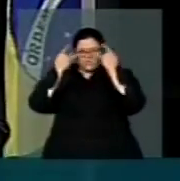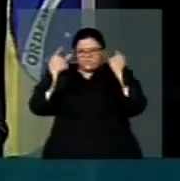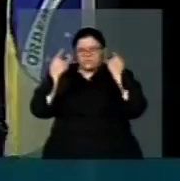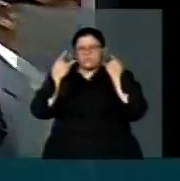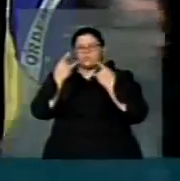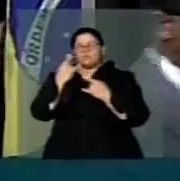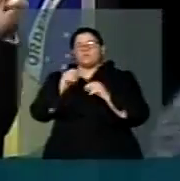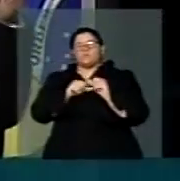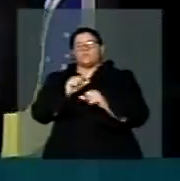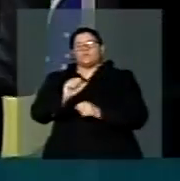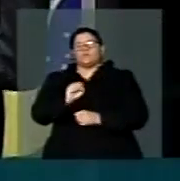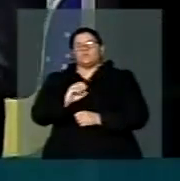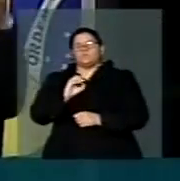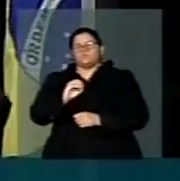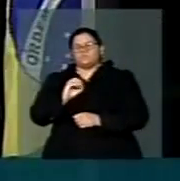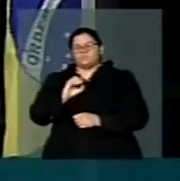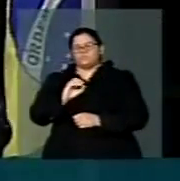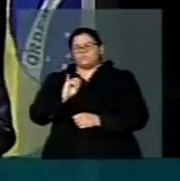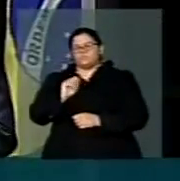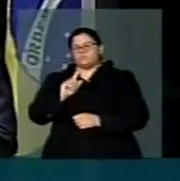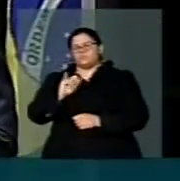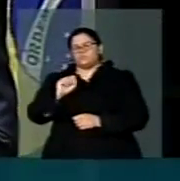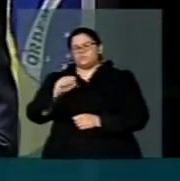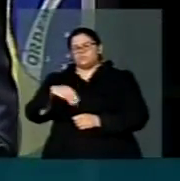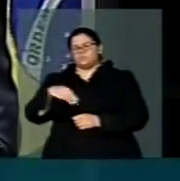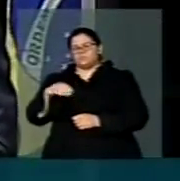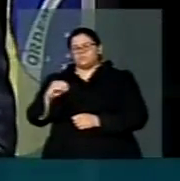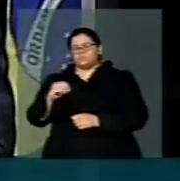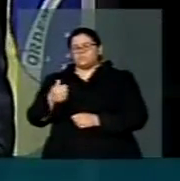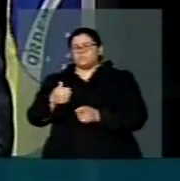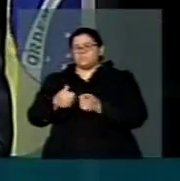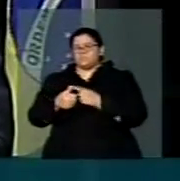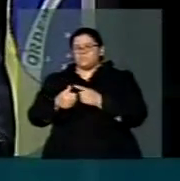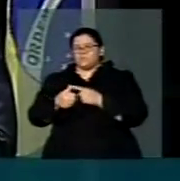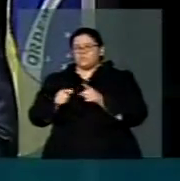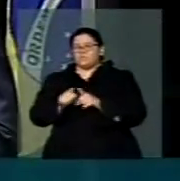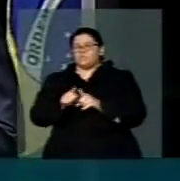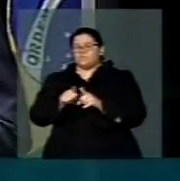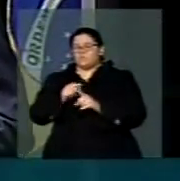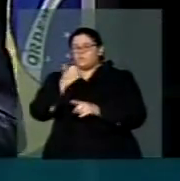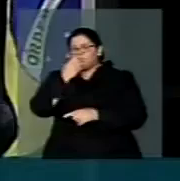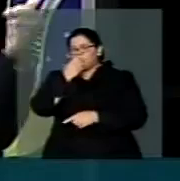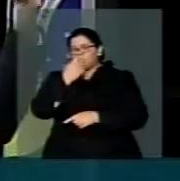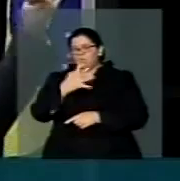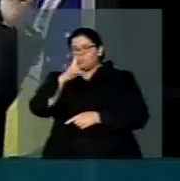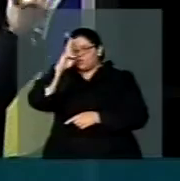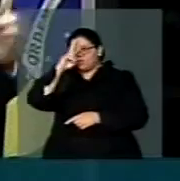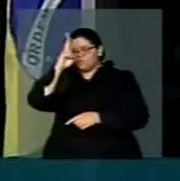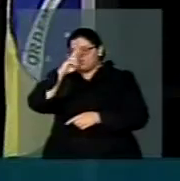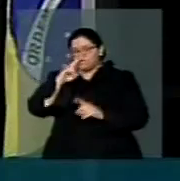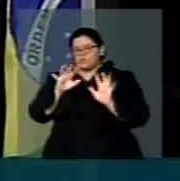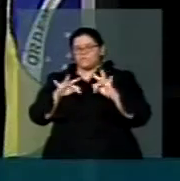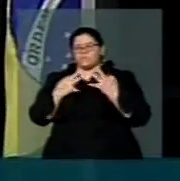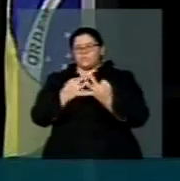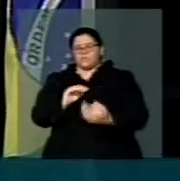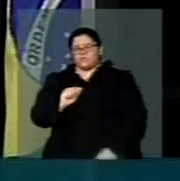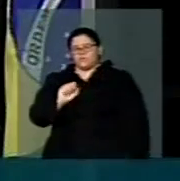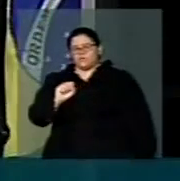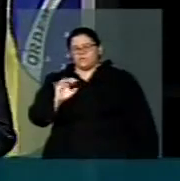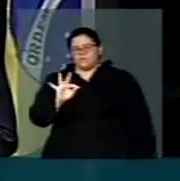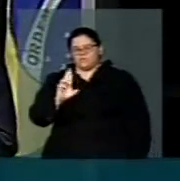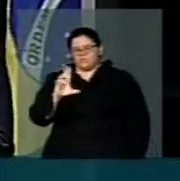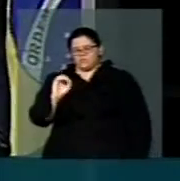socialismo. Primeiro, é bom lembrar que a família Castro hoje já tem mais fotos com Barack Obama do que